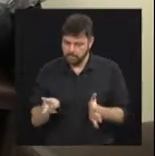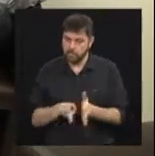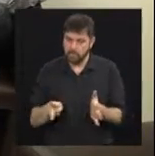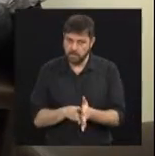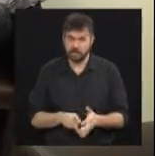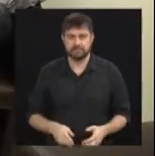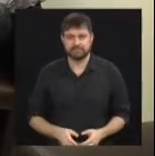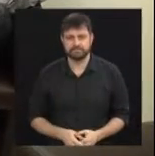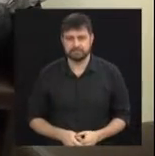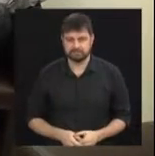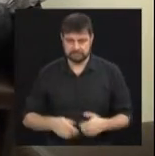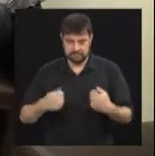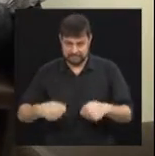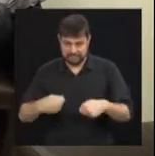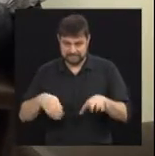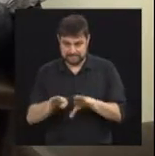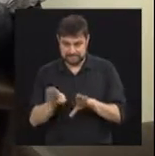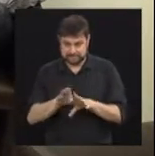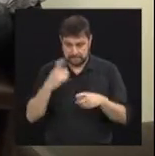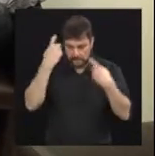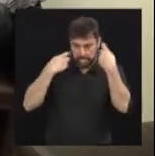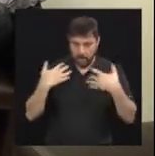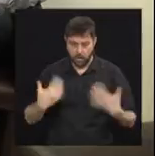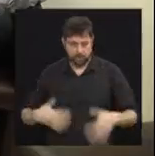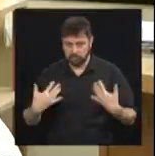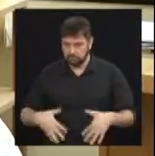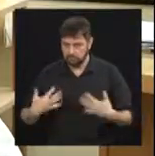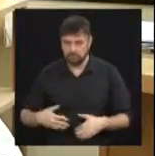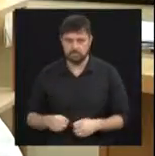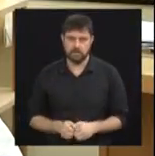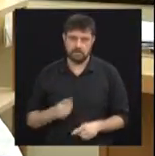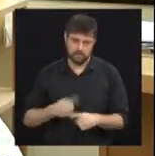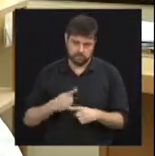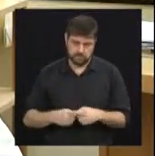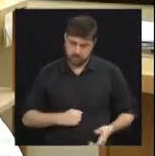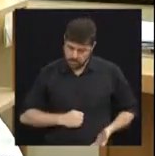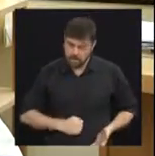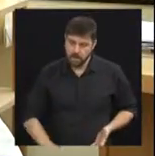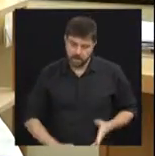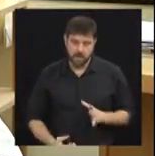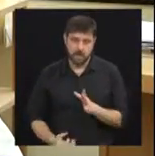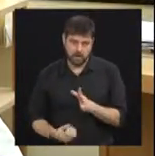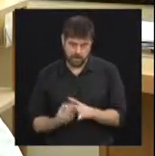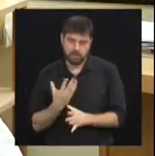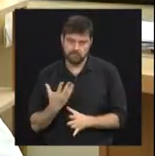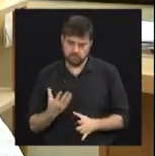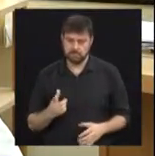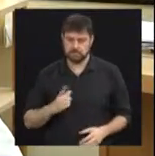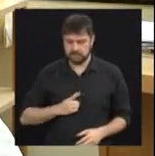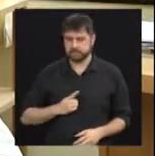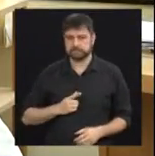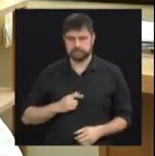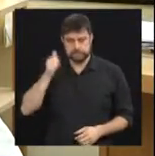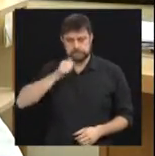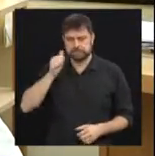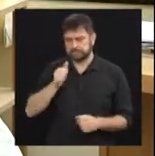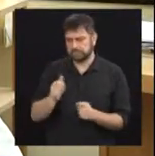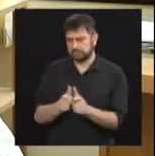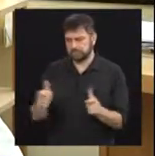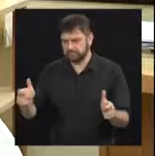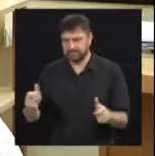Então, não precisa também ficar em pânico. Não precisa, até porque o aborto é uma situação bastante frequente. Muitas mulheres